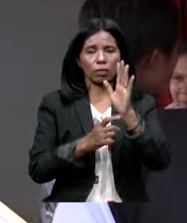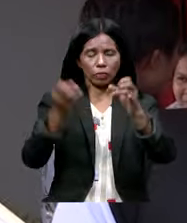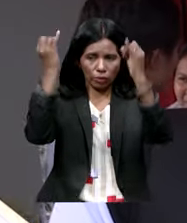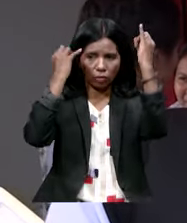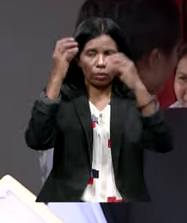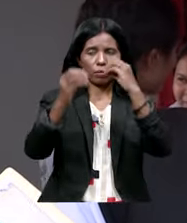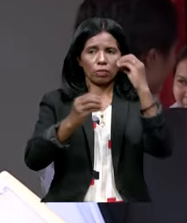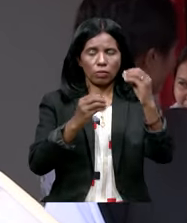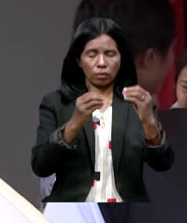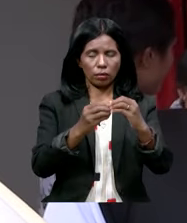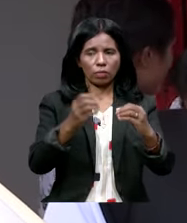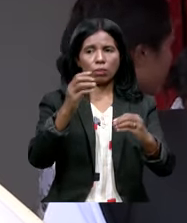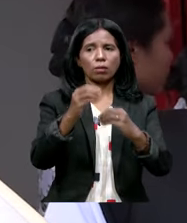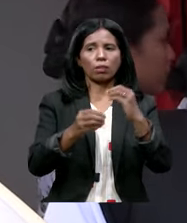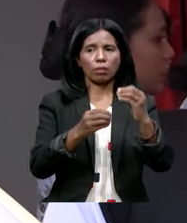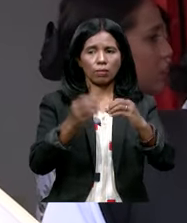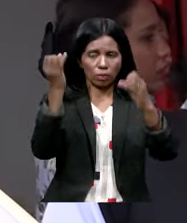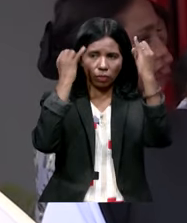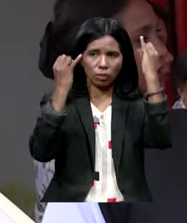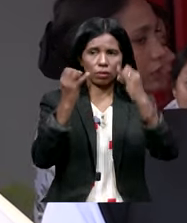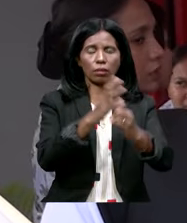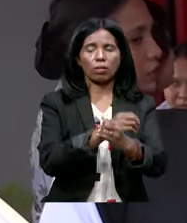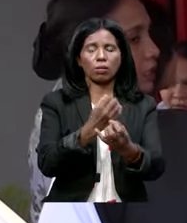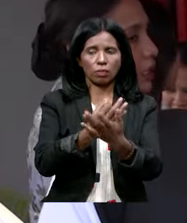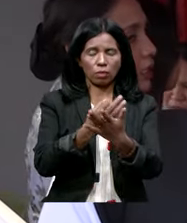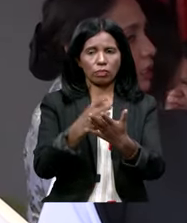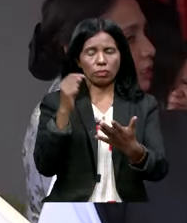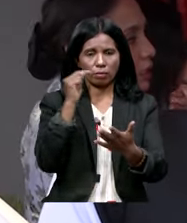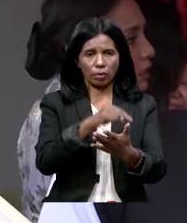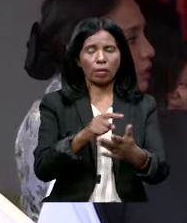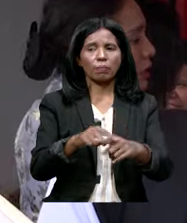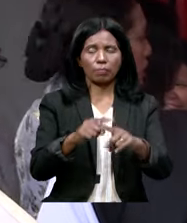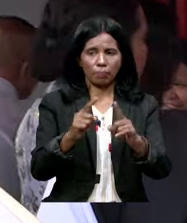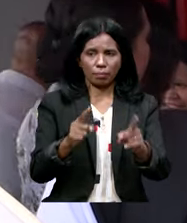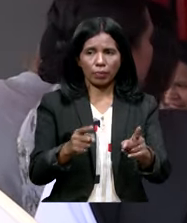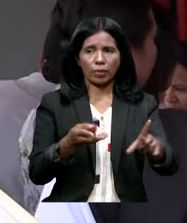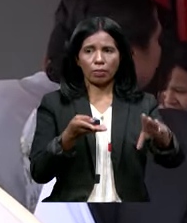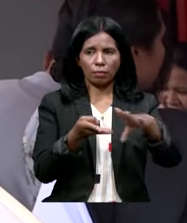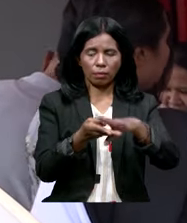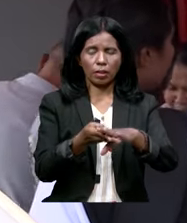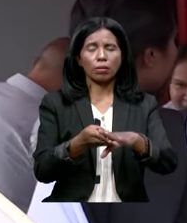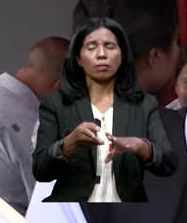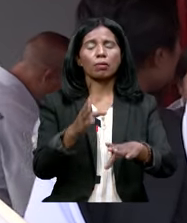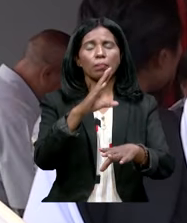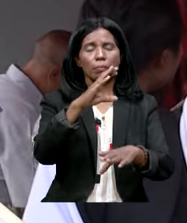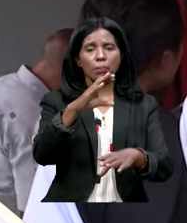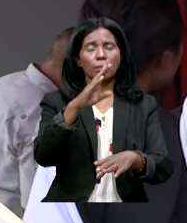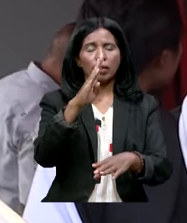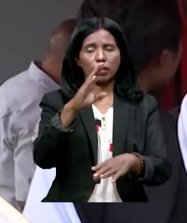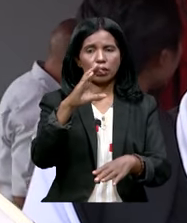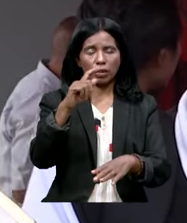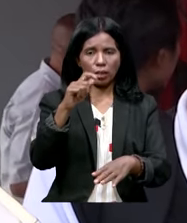sobre informação ba moeda falso da né. Mas Banco Central nos anu inkata importante